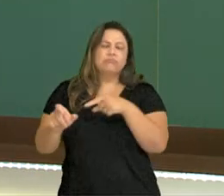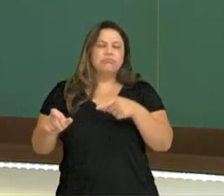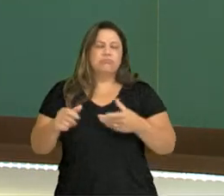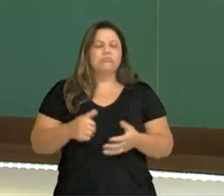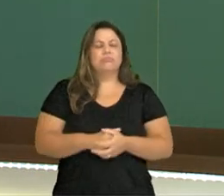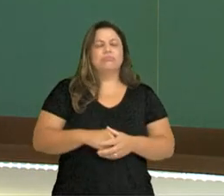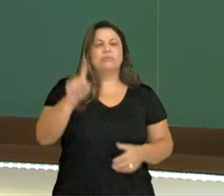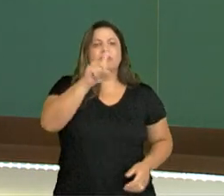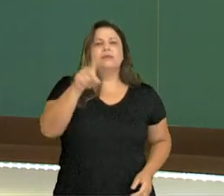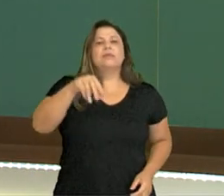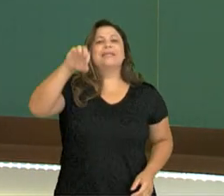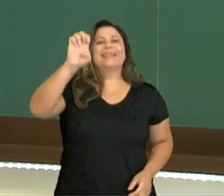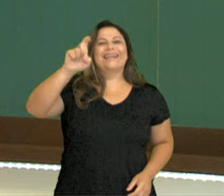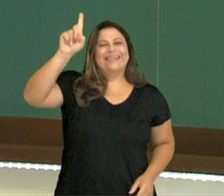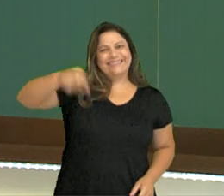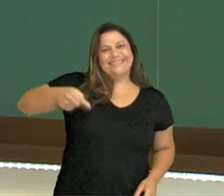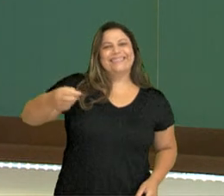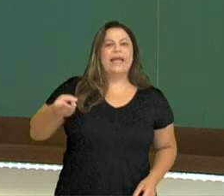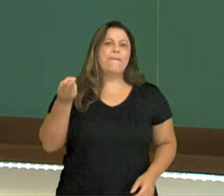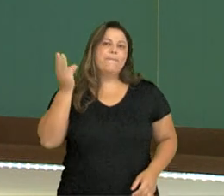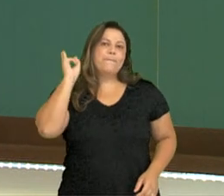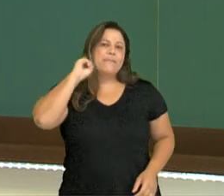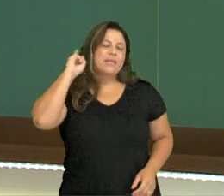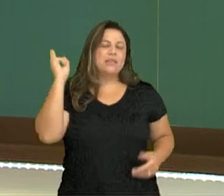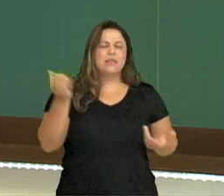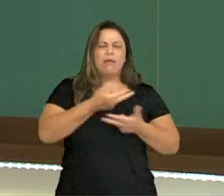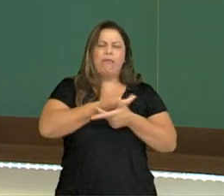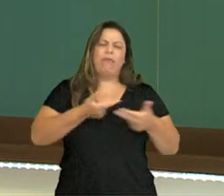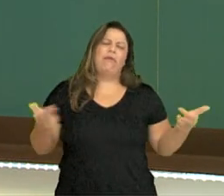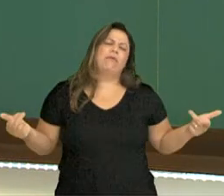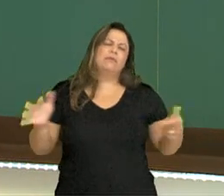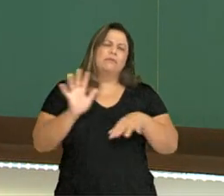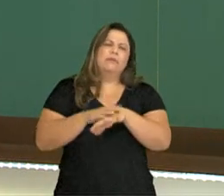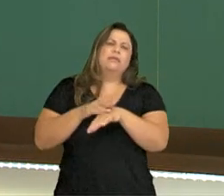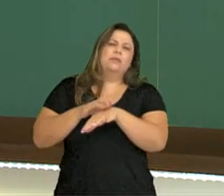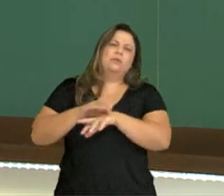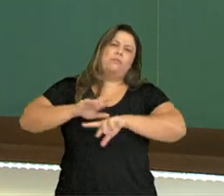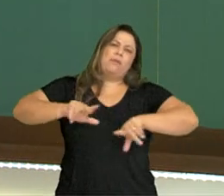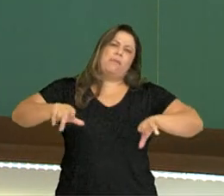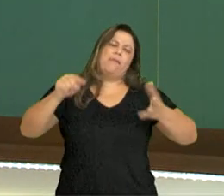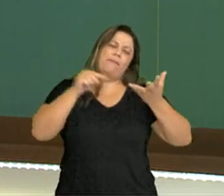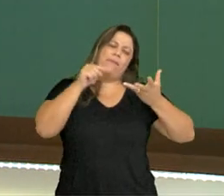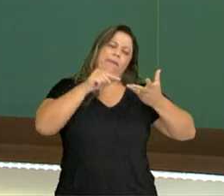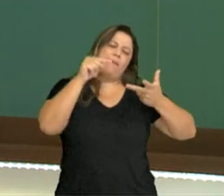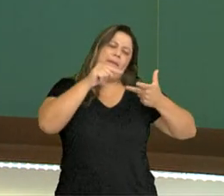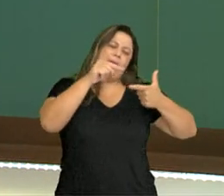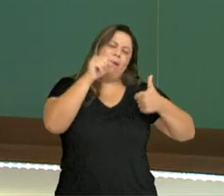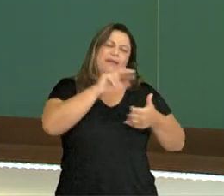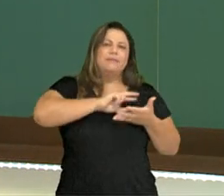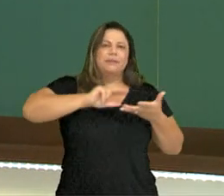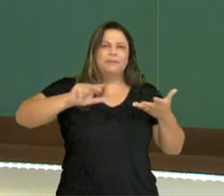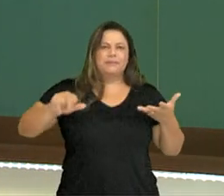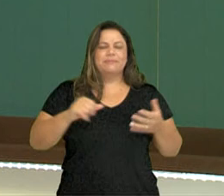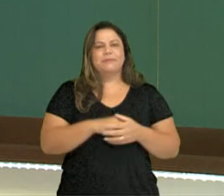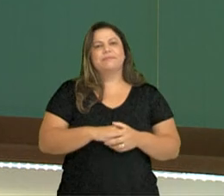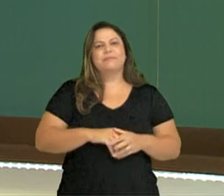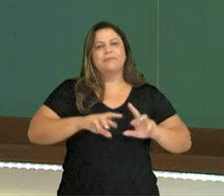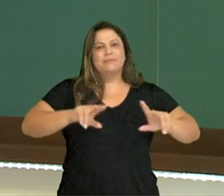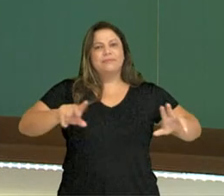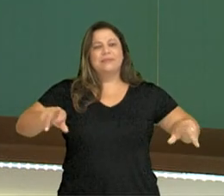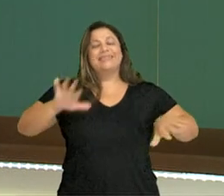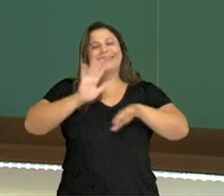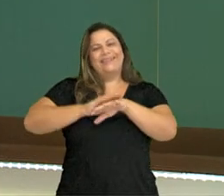Zé Meningite, onde ele já teve várias doenças. Olha que interessante, já teve bronquite, leptospirose. Então,